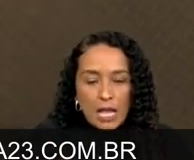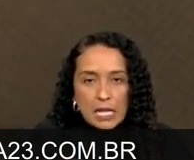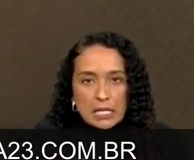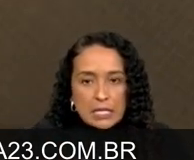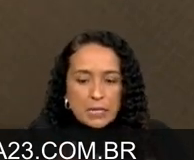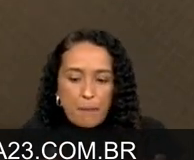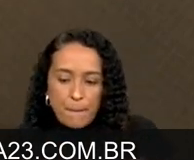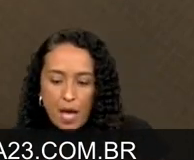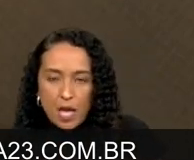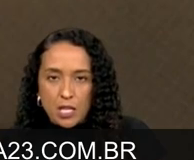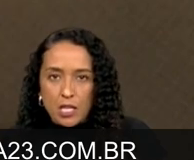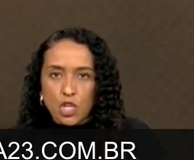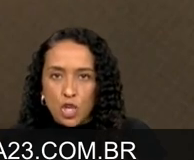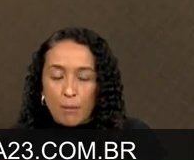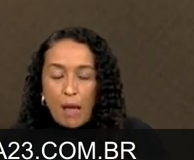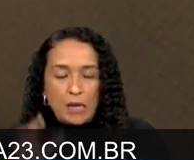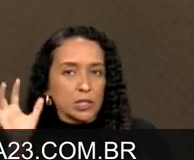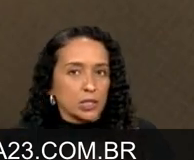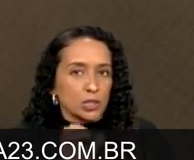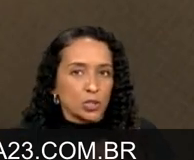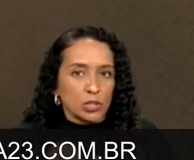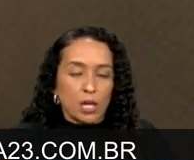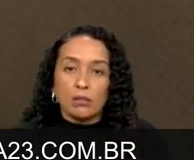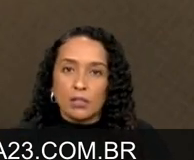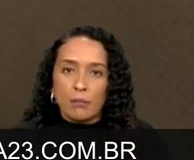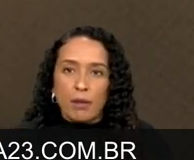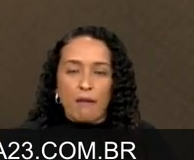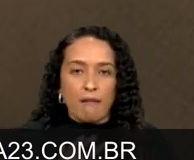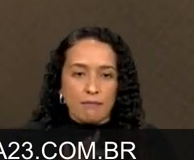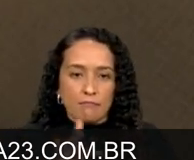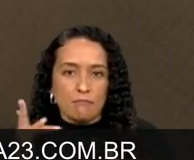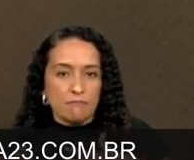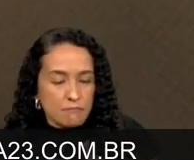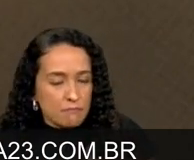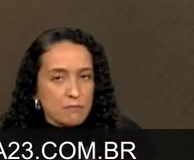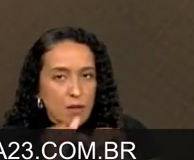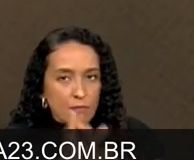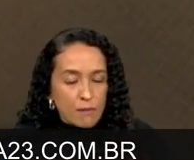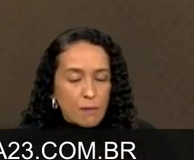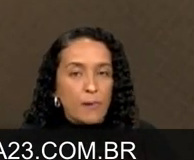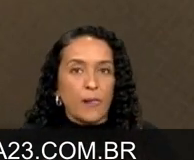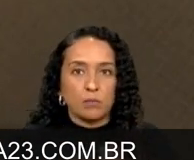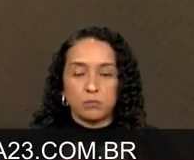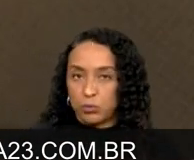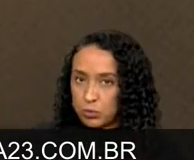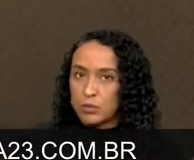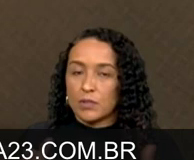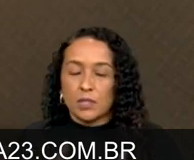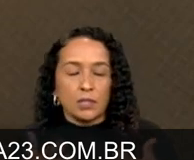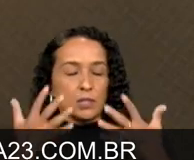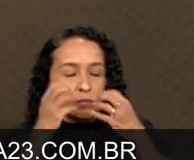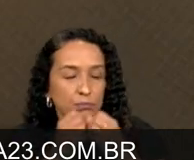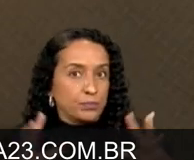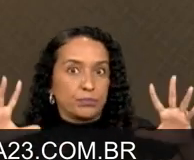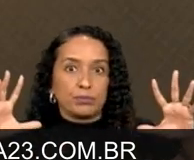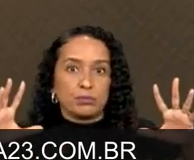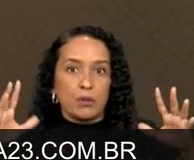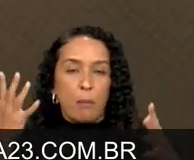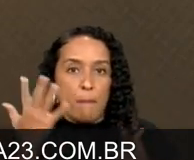pressão social e a pressão também das mídias ou da publicidade é tão grande que você se perde nesse